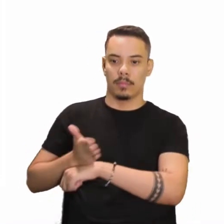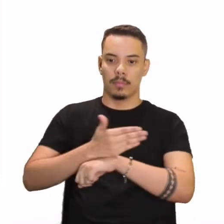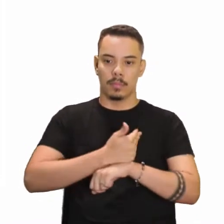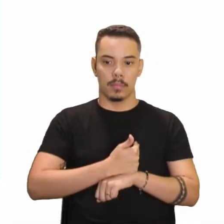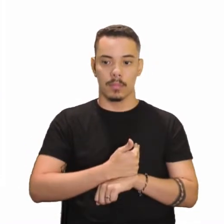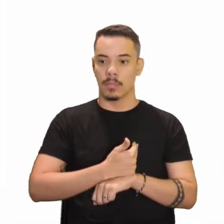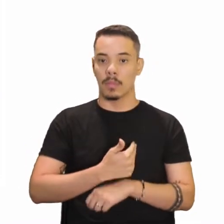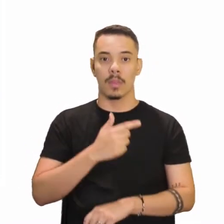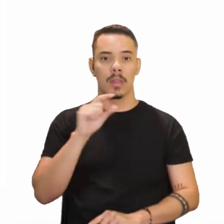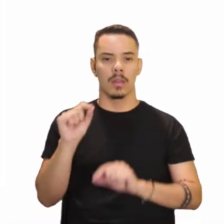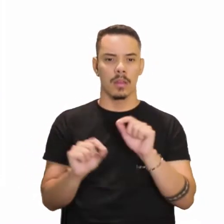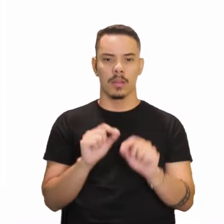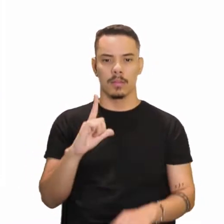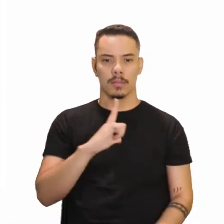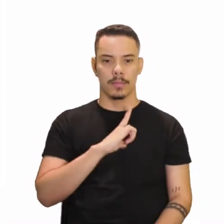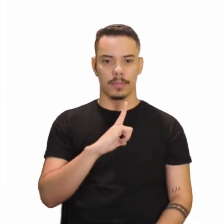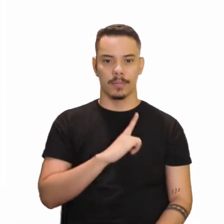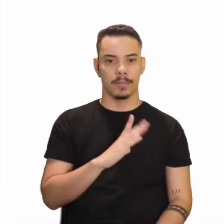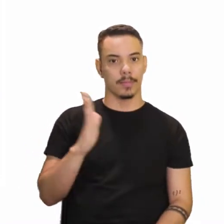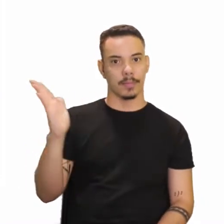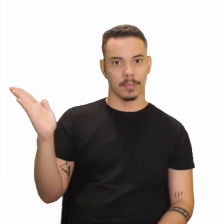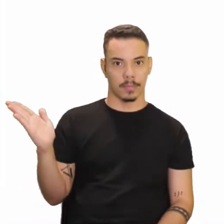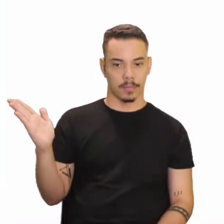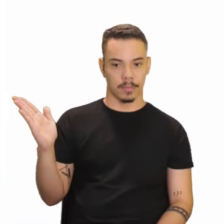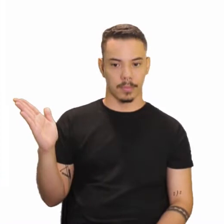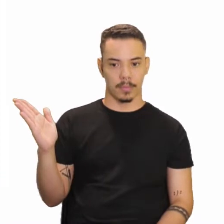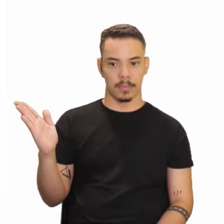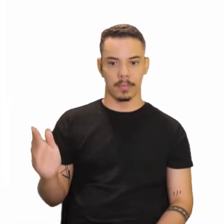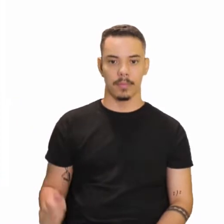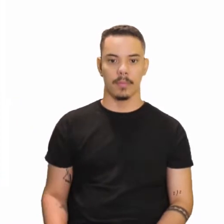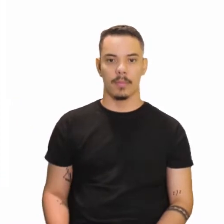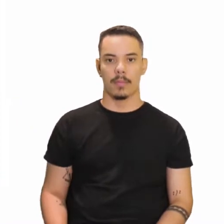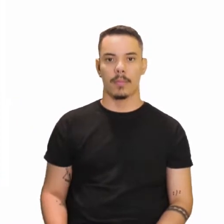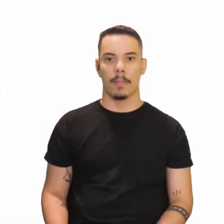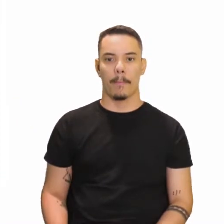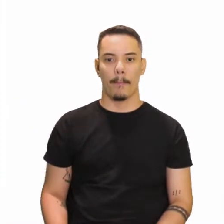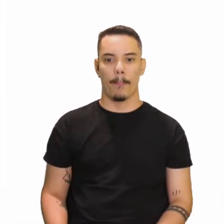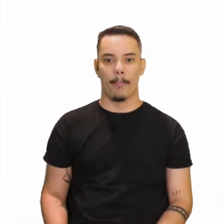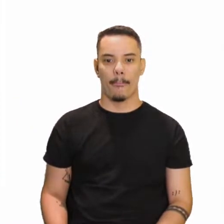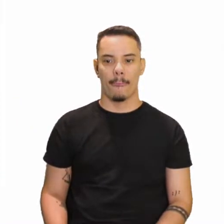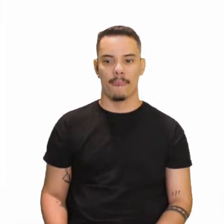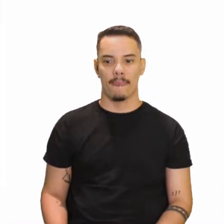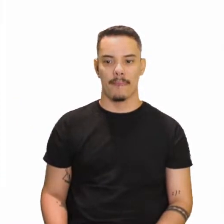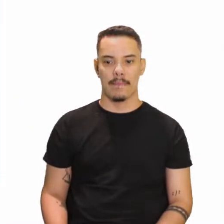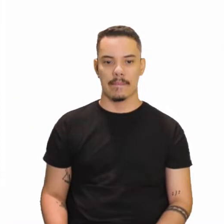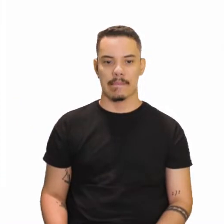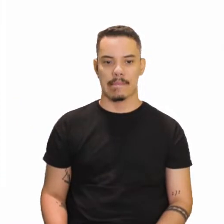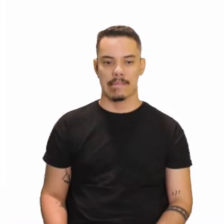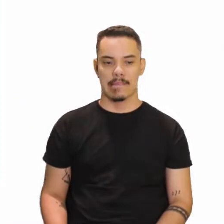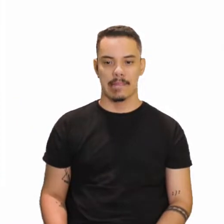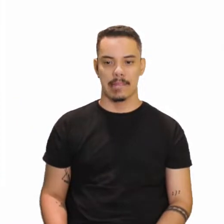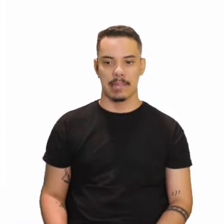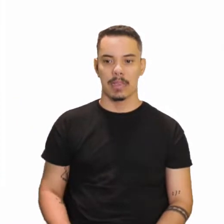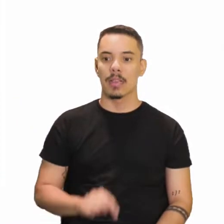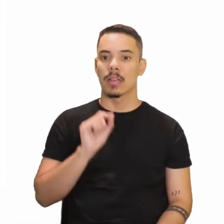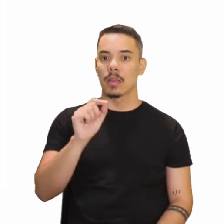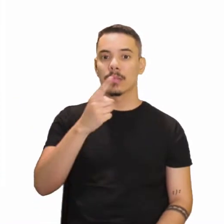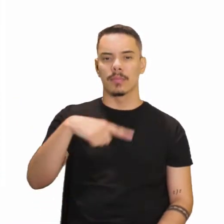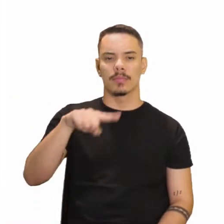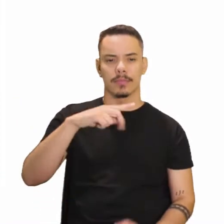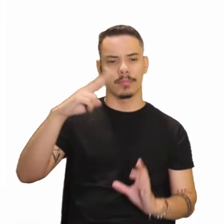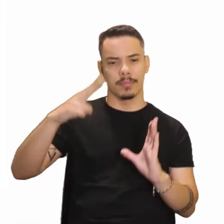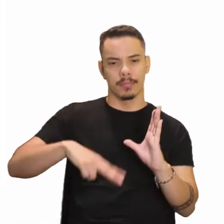que que nós temos aqui nesta charge que que você observa que leitura você